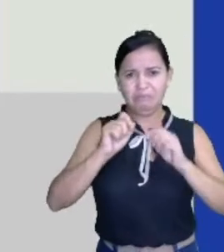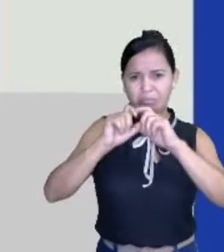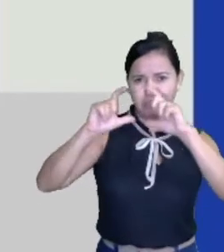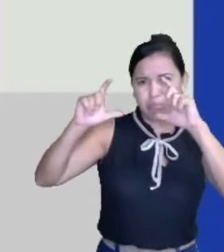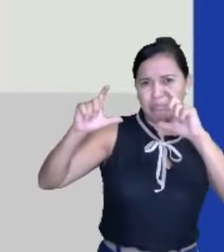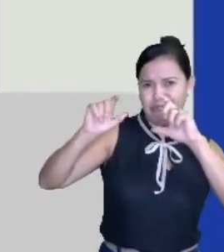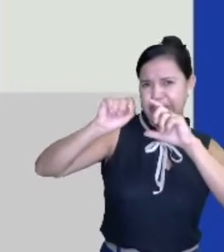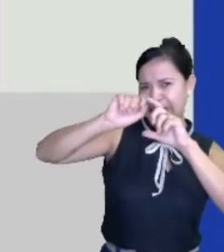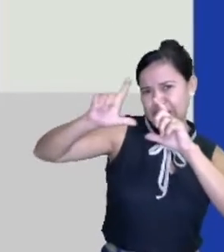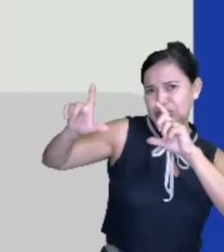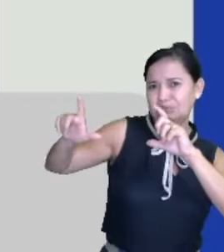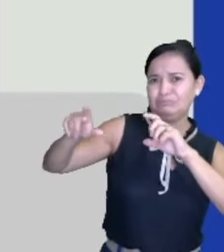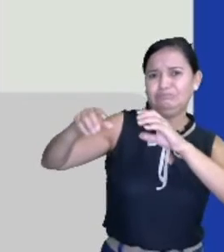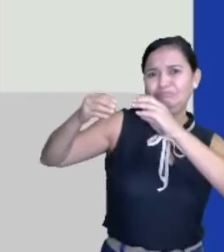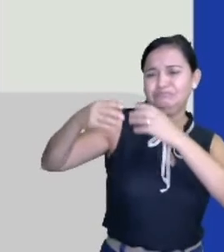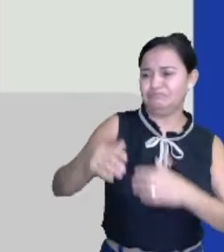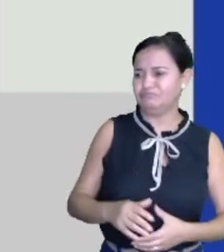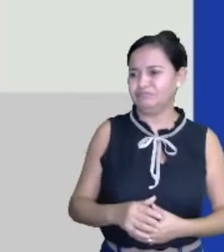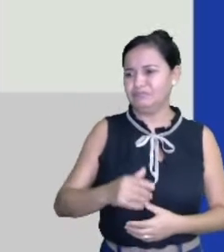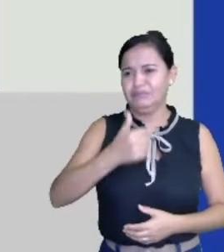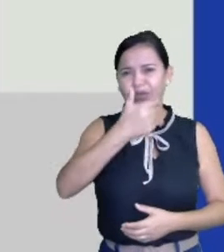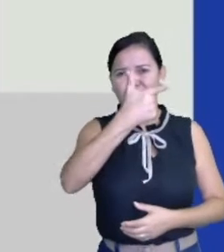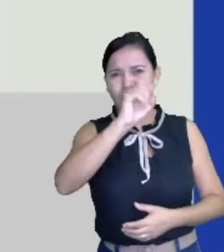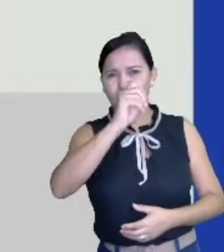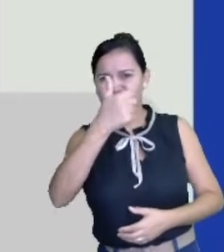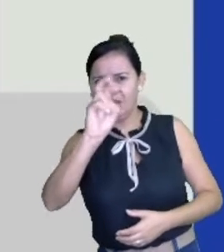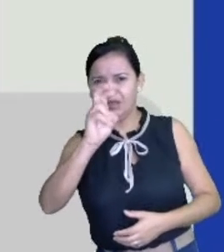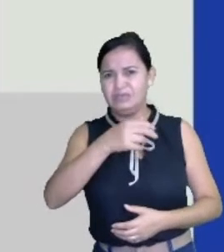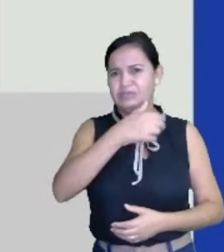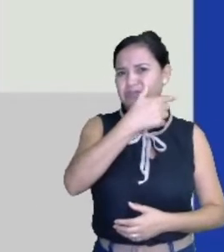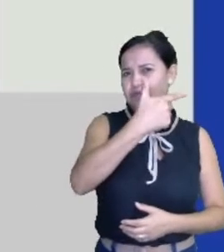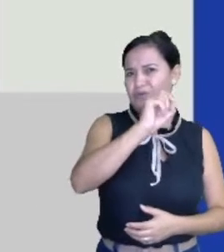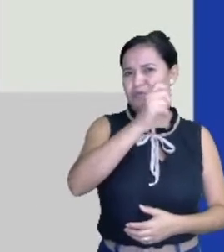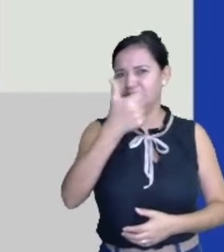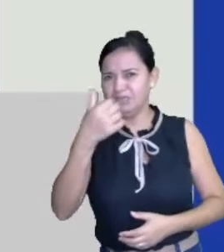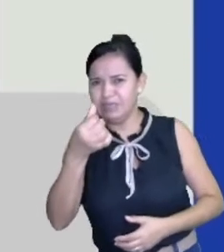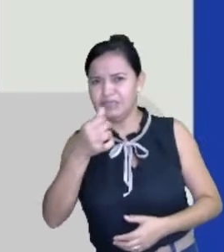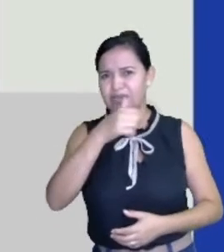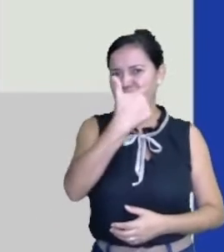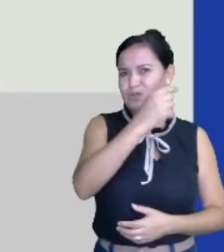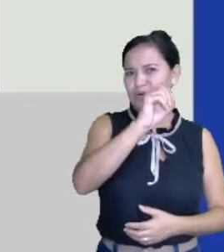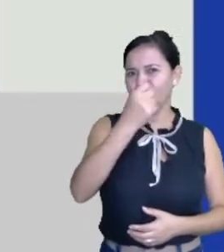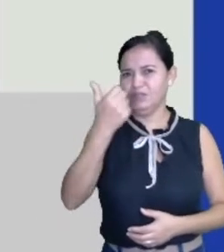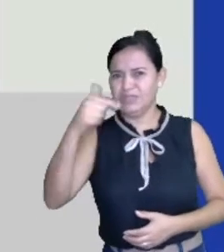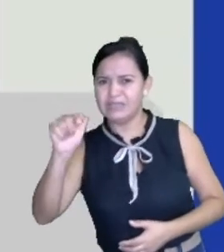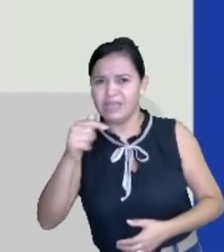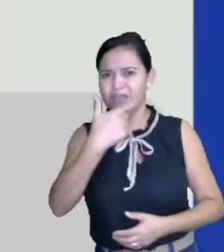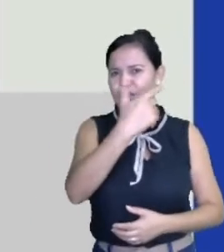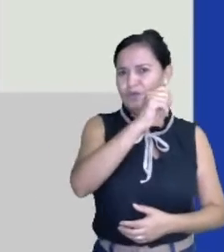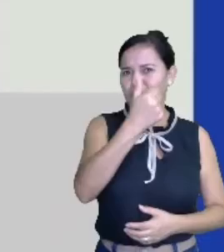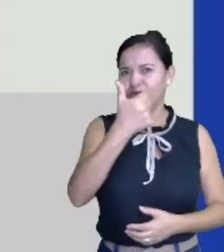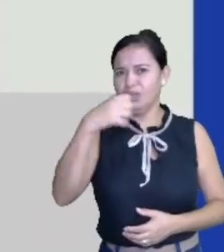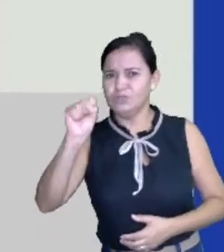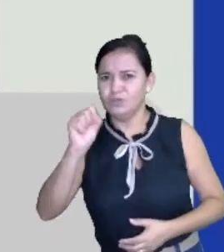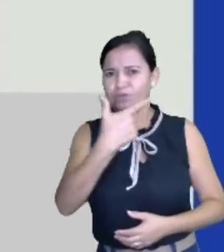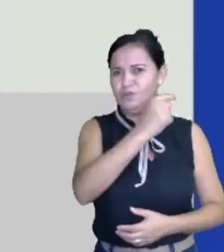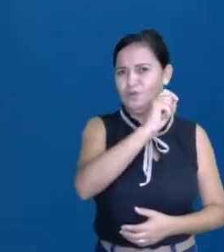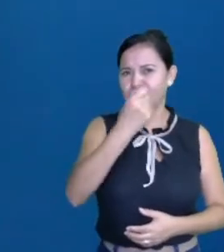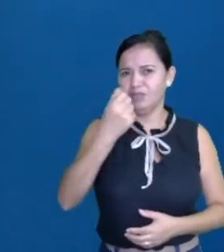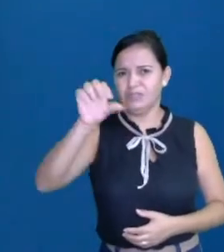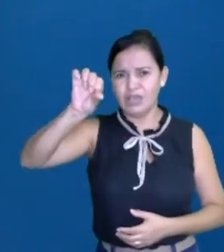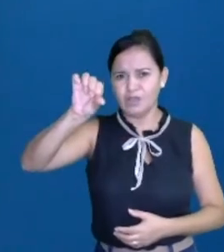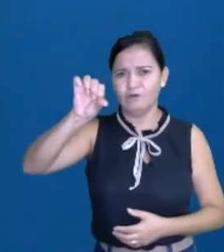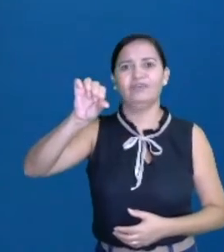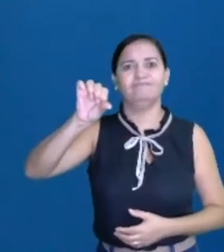Antártida. Então, quando a gente percebe aí 2014, 2015, 2016, 2017, 2018 e 2019.